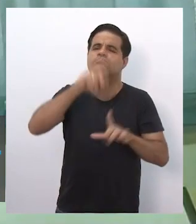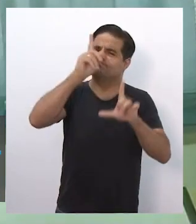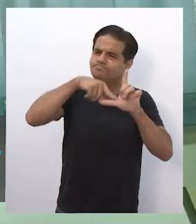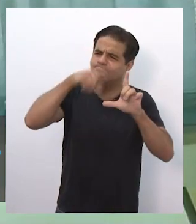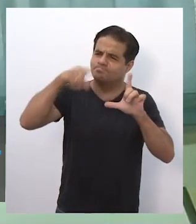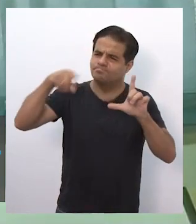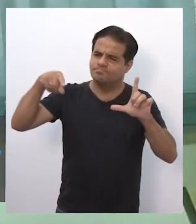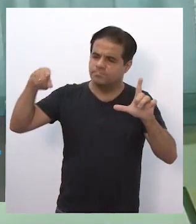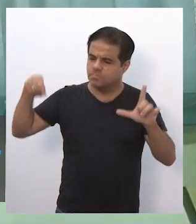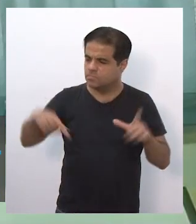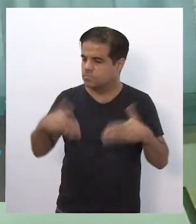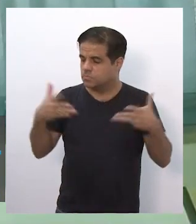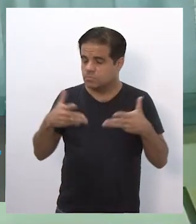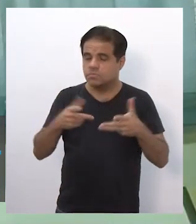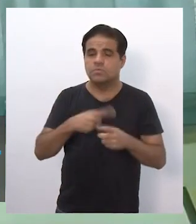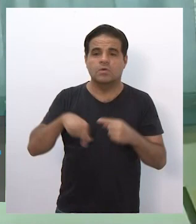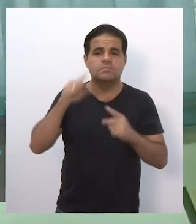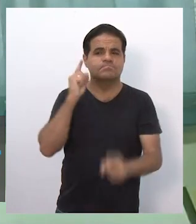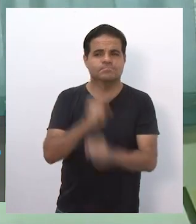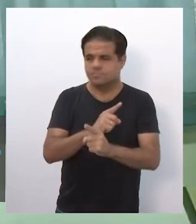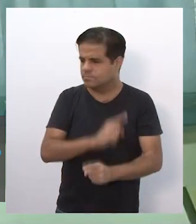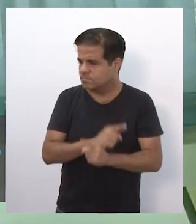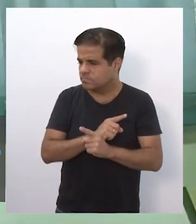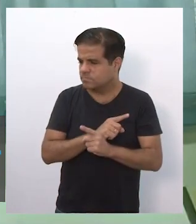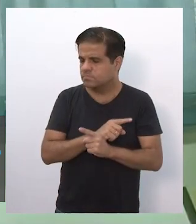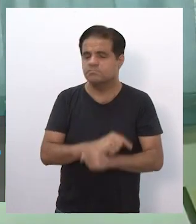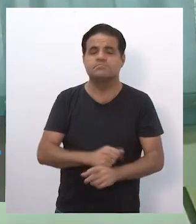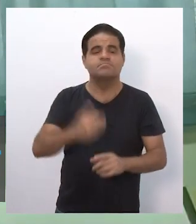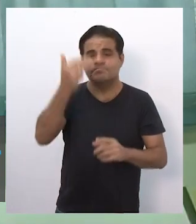frequência. Hoje, nós encontramos